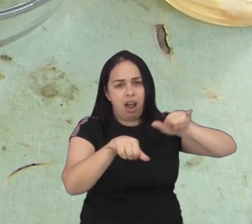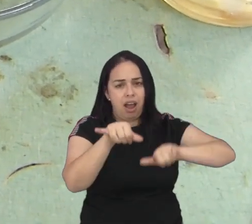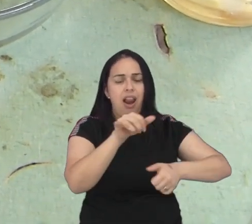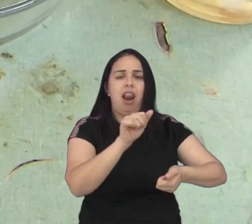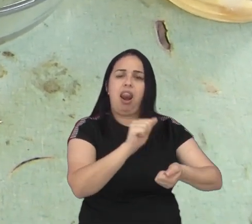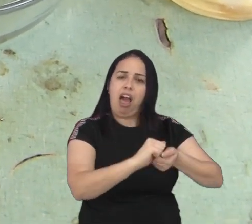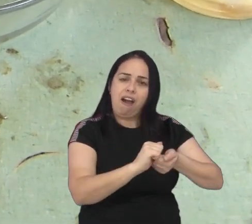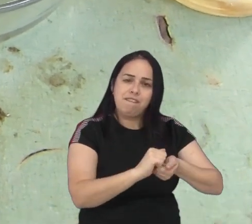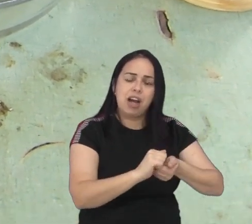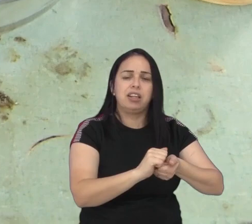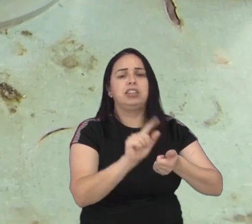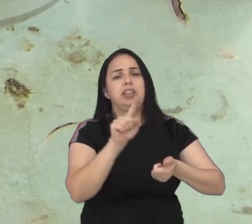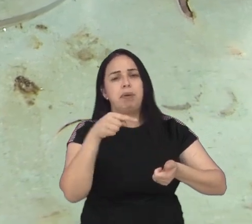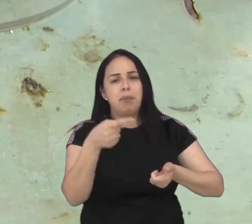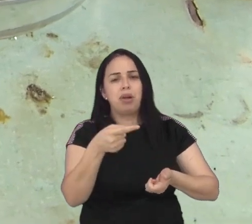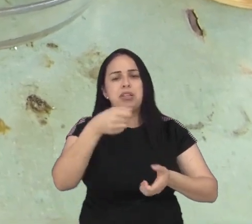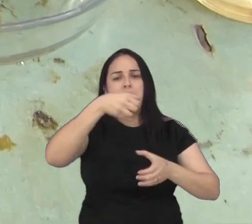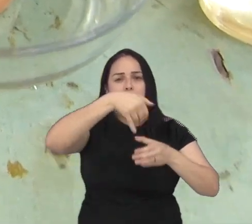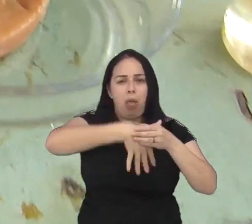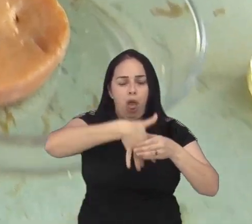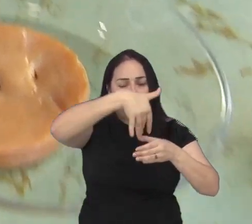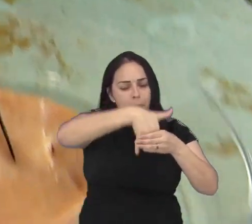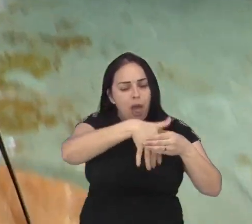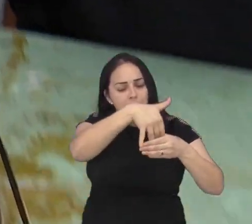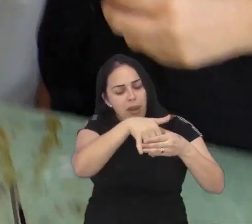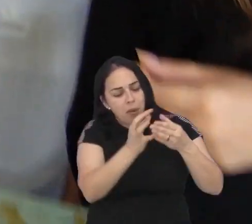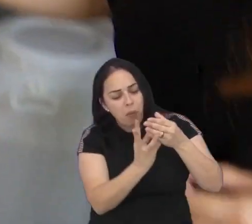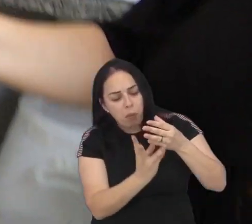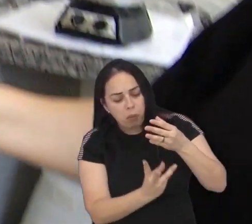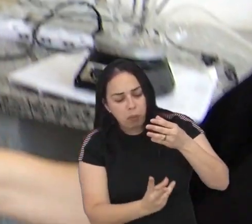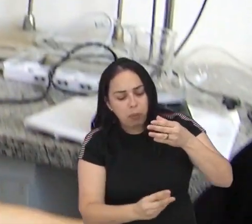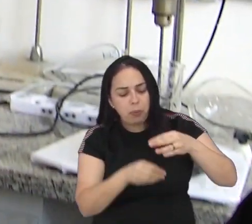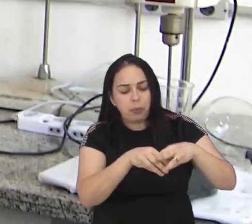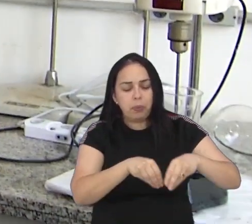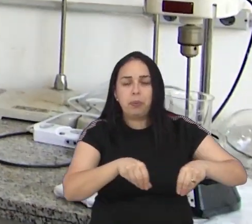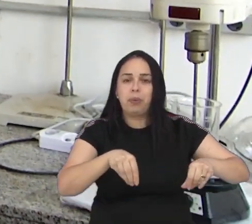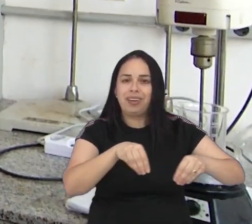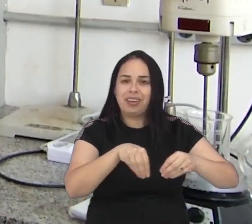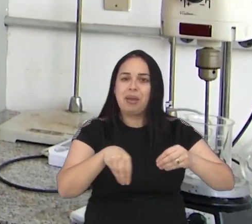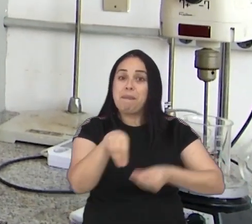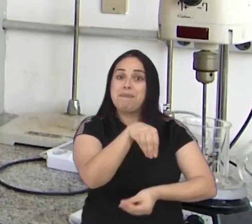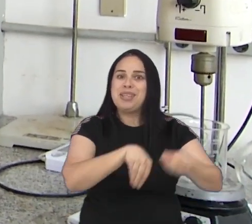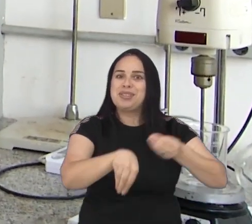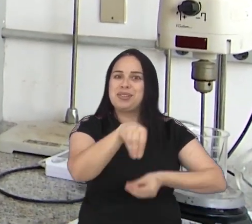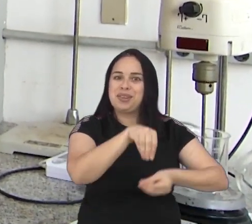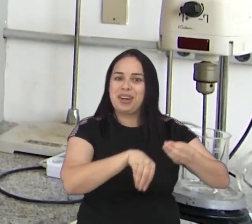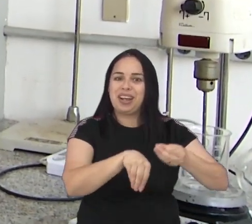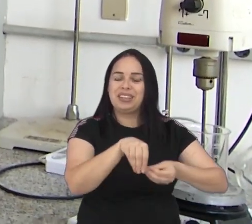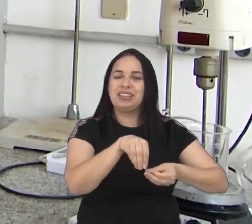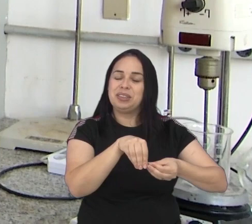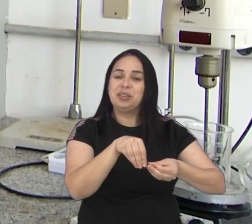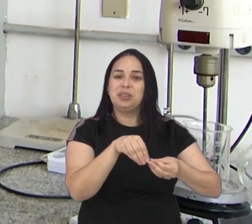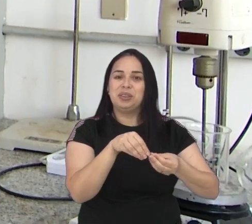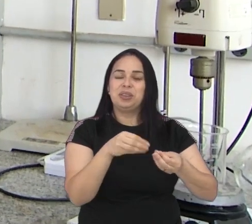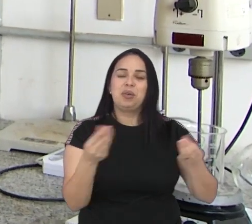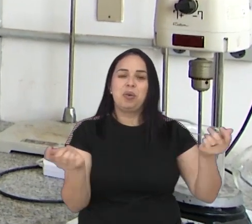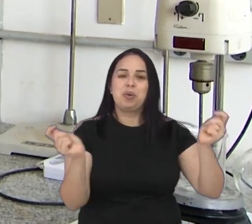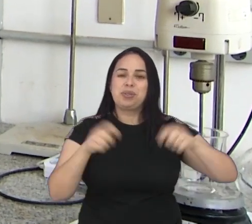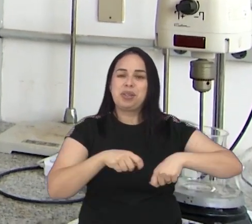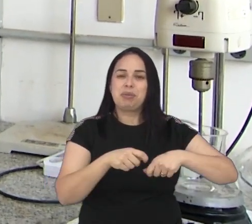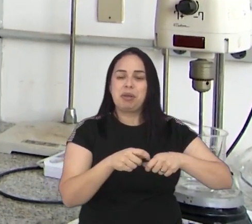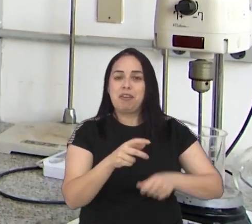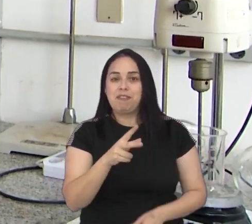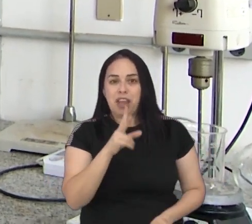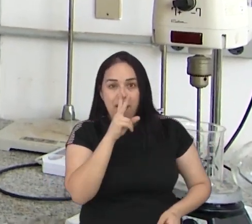de tratamento, a gente acaba lavando, secando, triturando, ela vira um pozinho que, acrescentado na receita original de plástico, aumentava